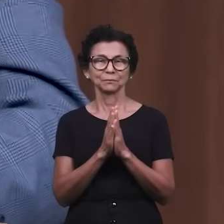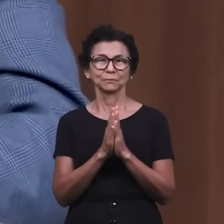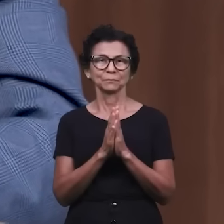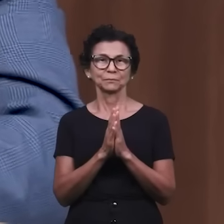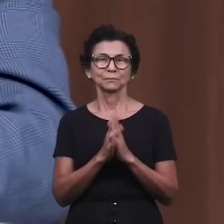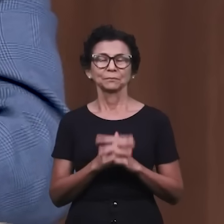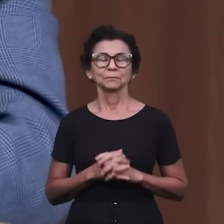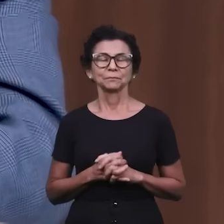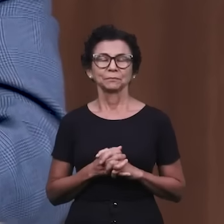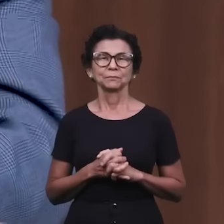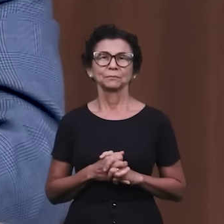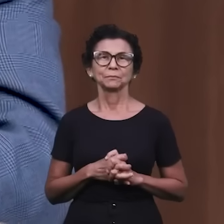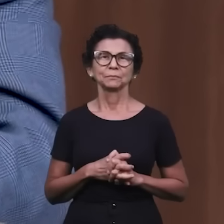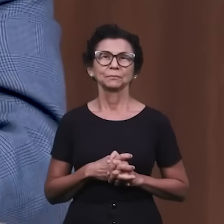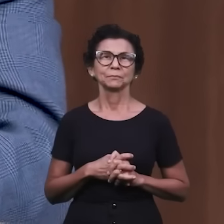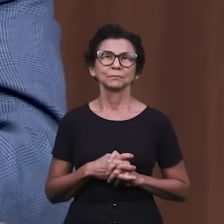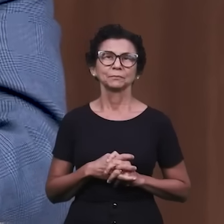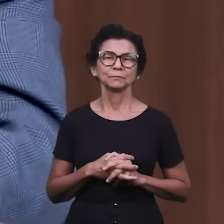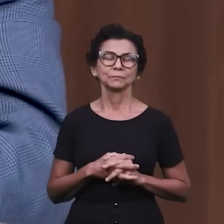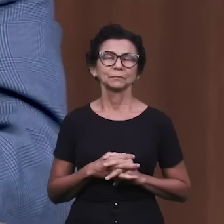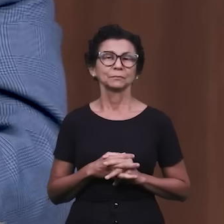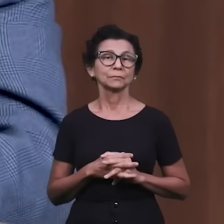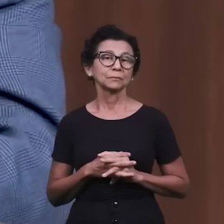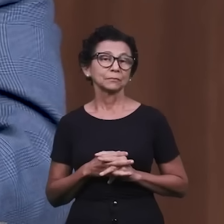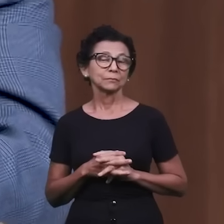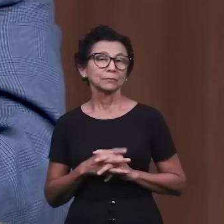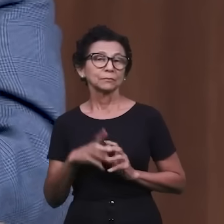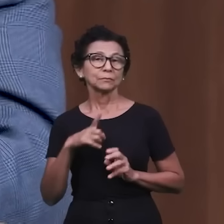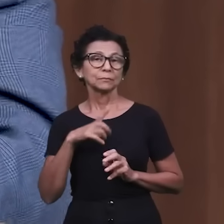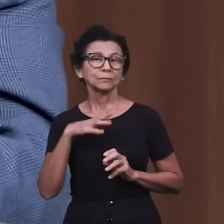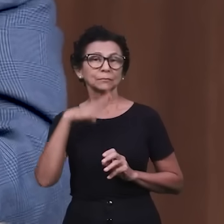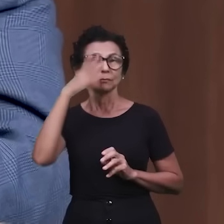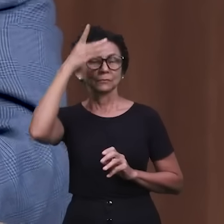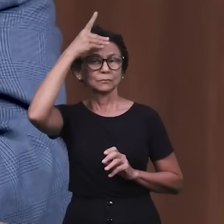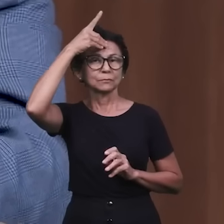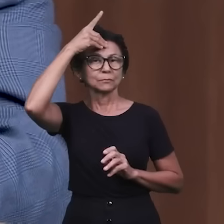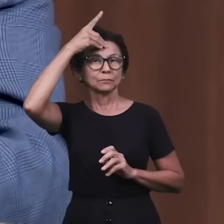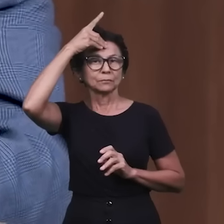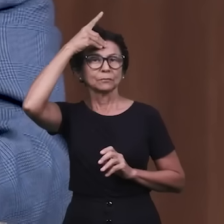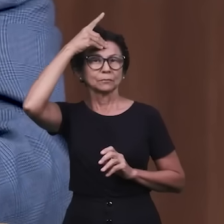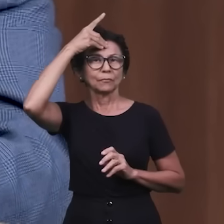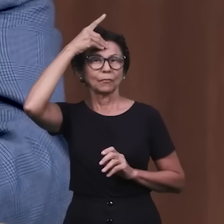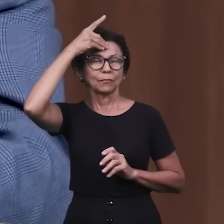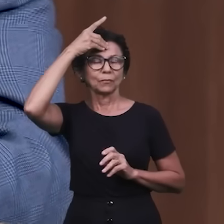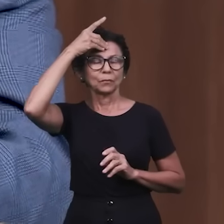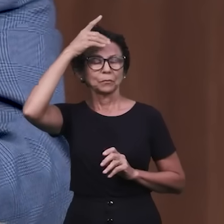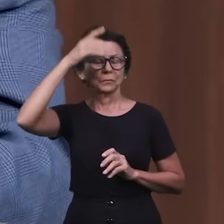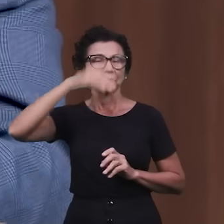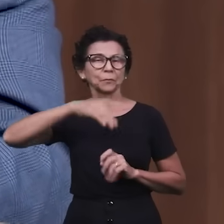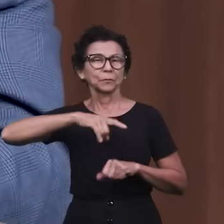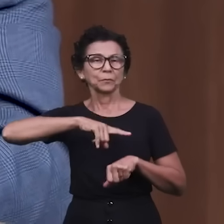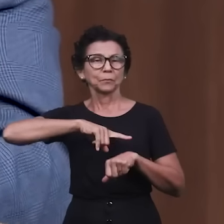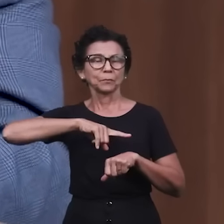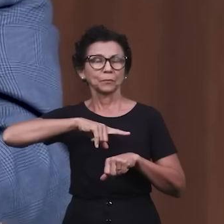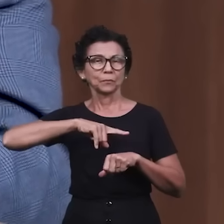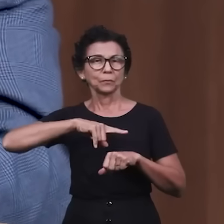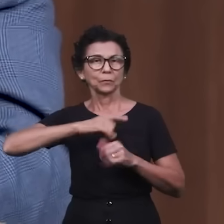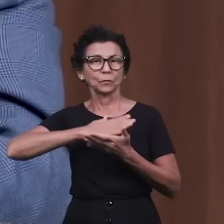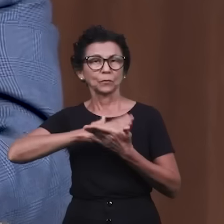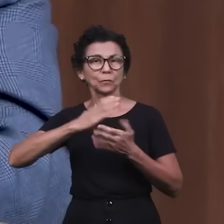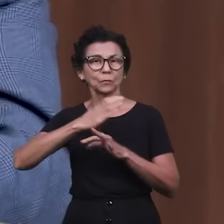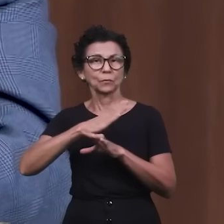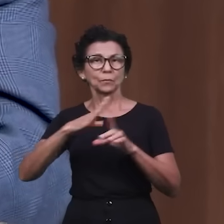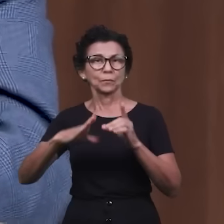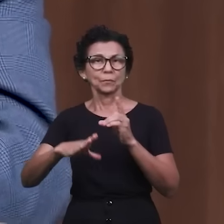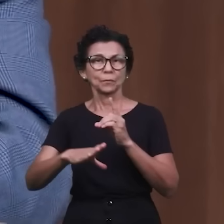nada e tal, quando tinha um dom na hora do início do culto, a